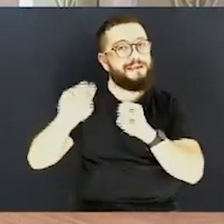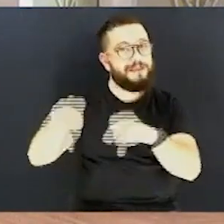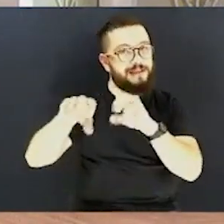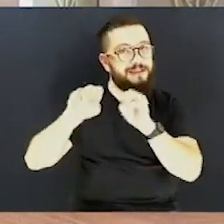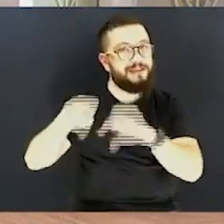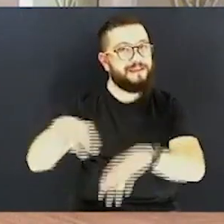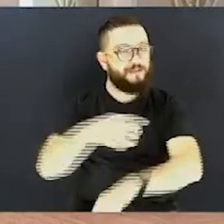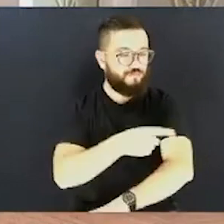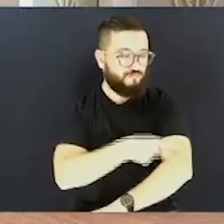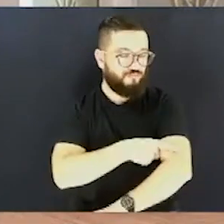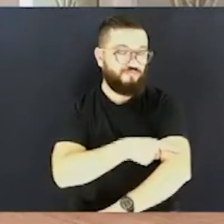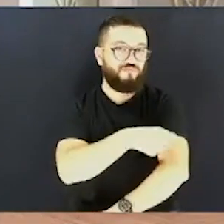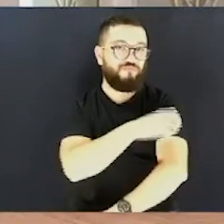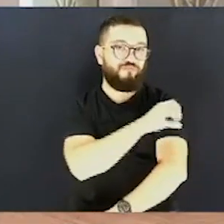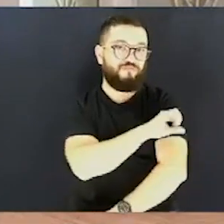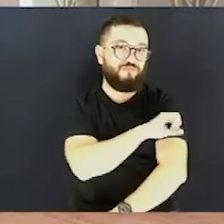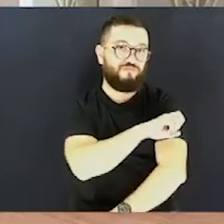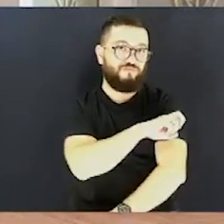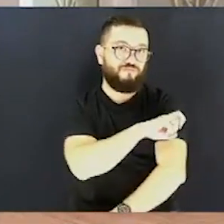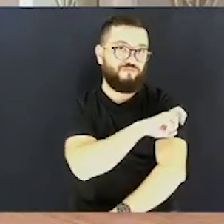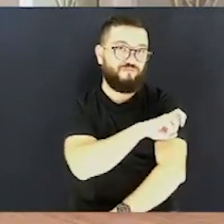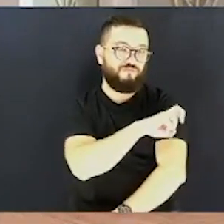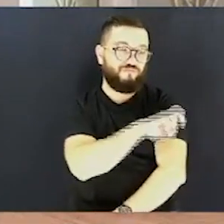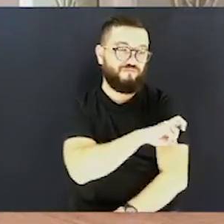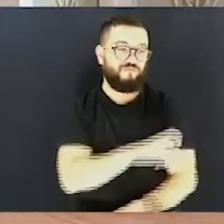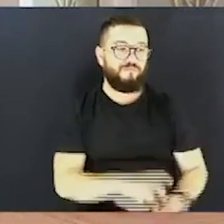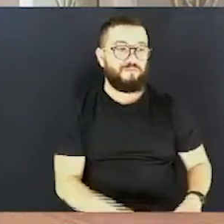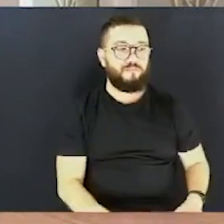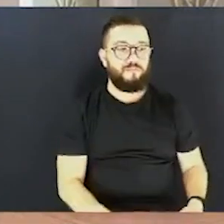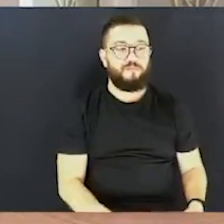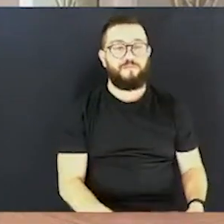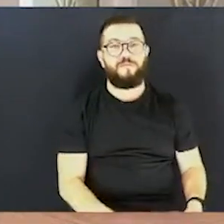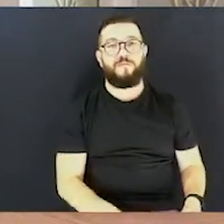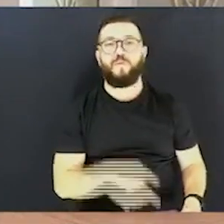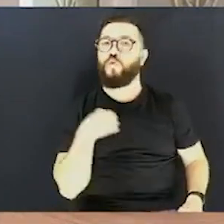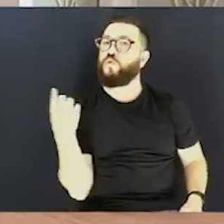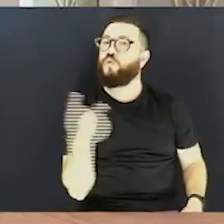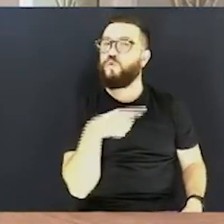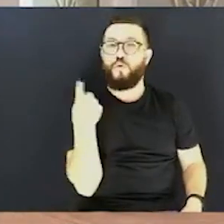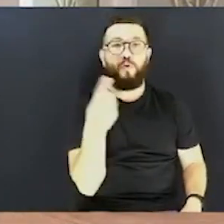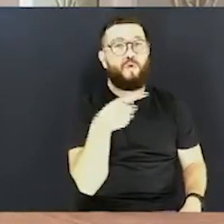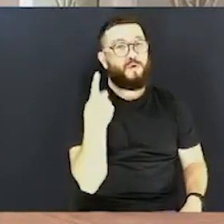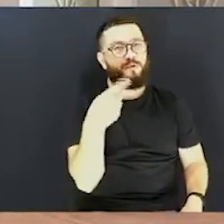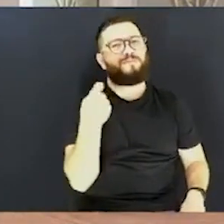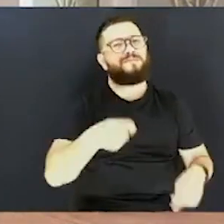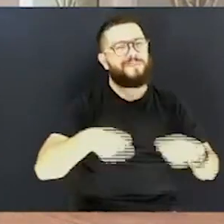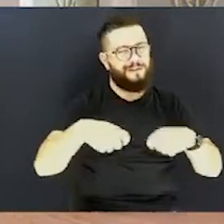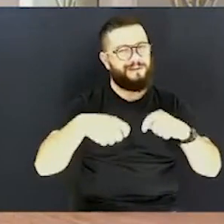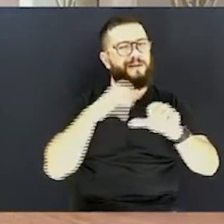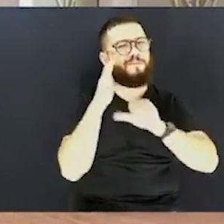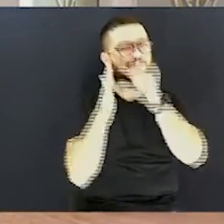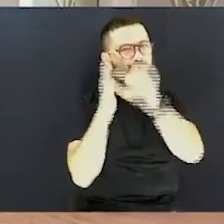junto com esse projeto da primeira infância, para mudar essa legislação federal, para